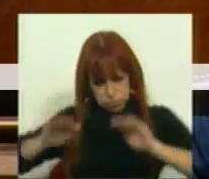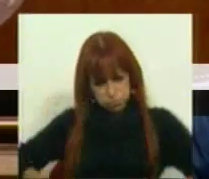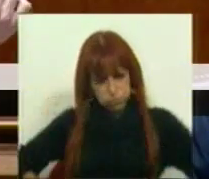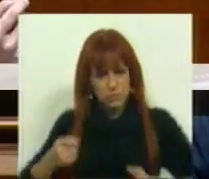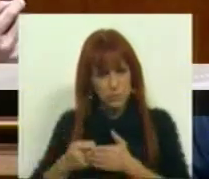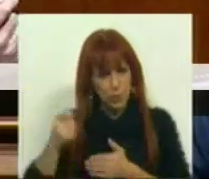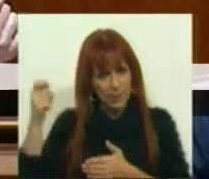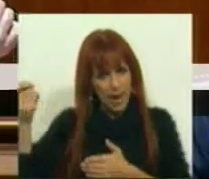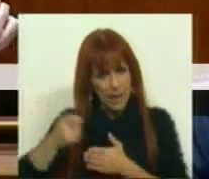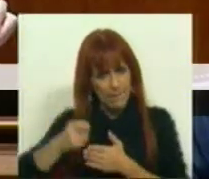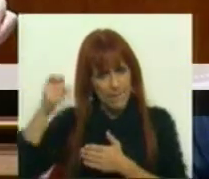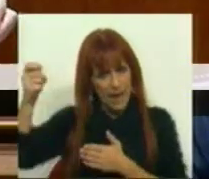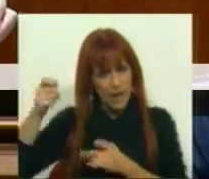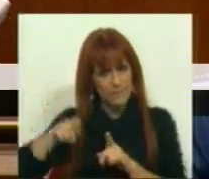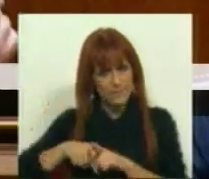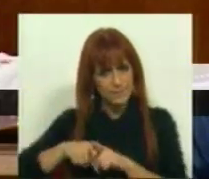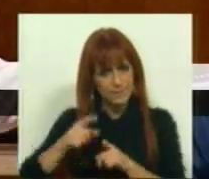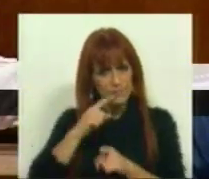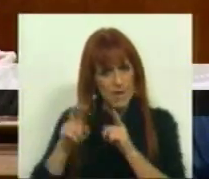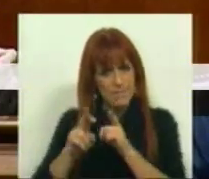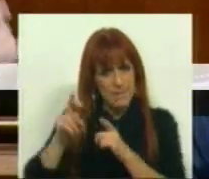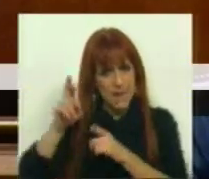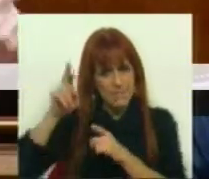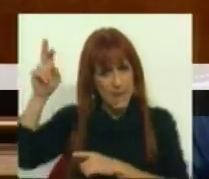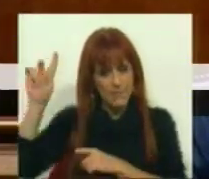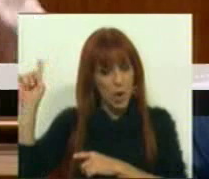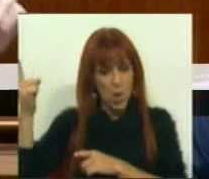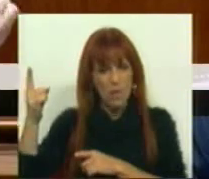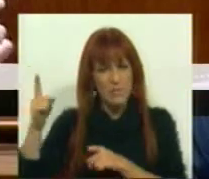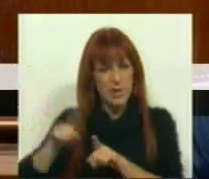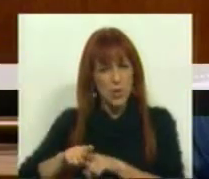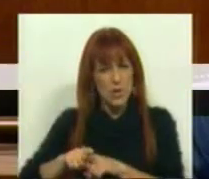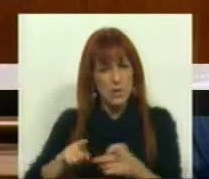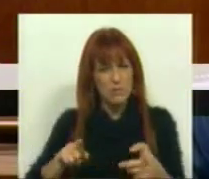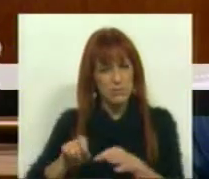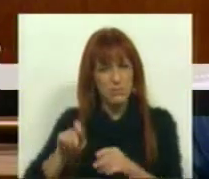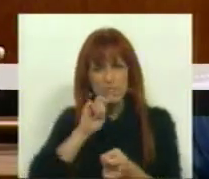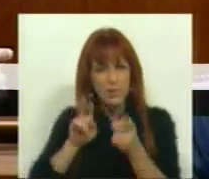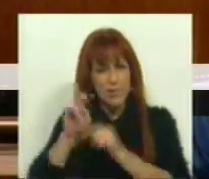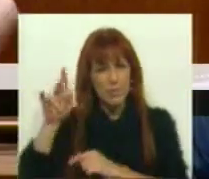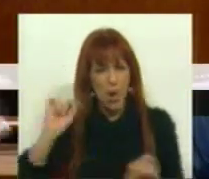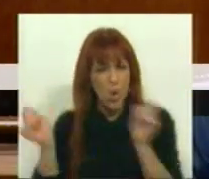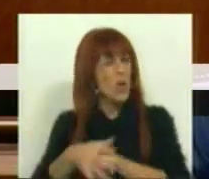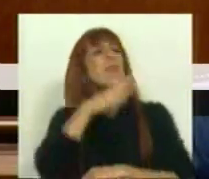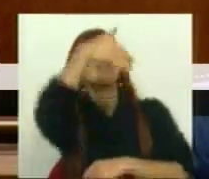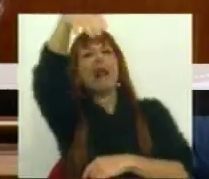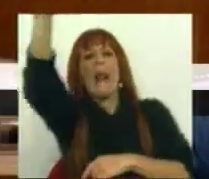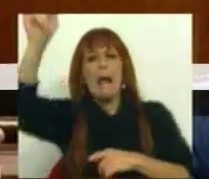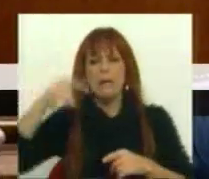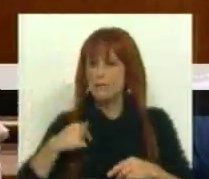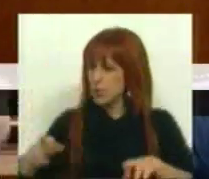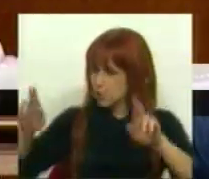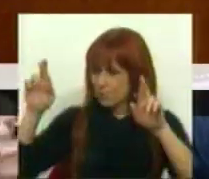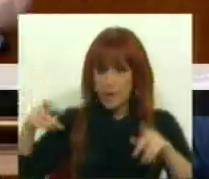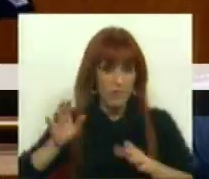no pagamento de juros que não de perdão de juros, ao contrário do que para aí se diz, e eu